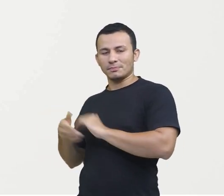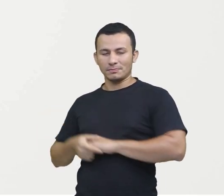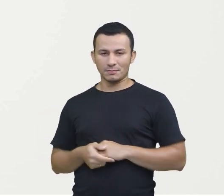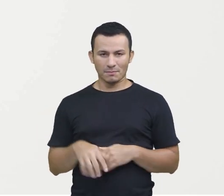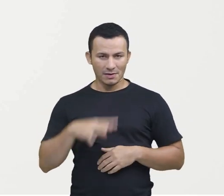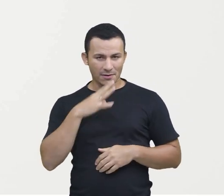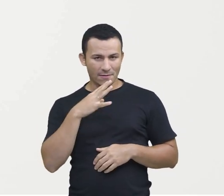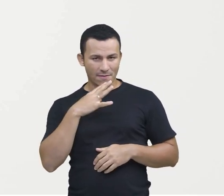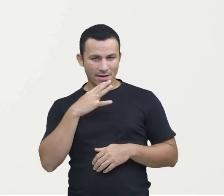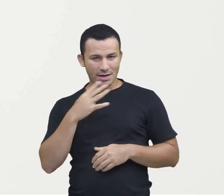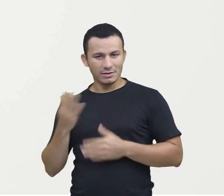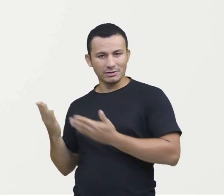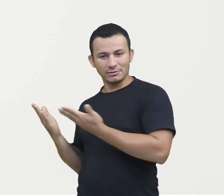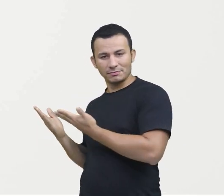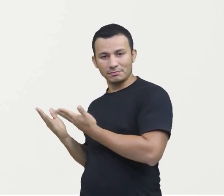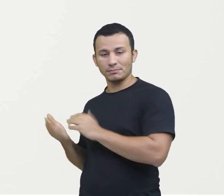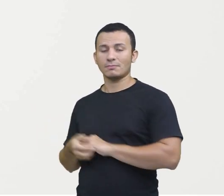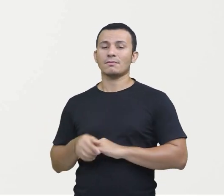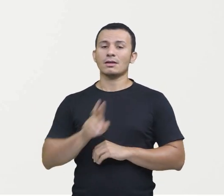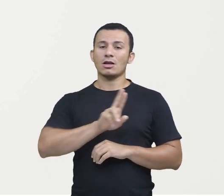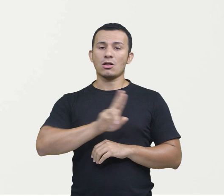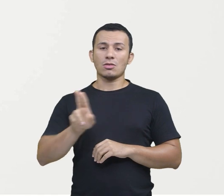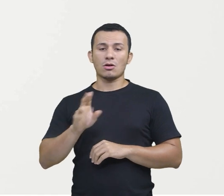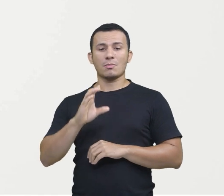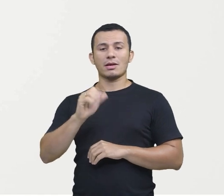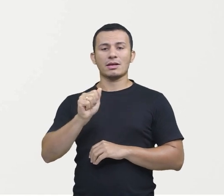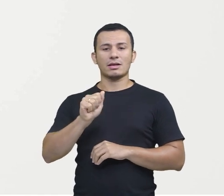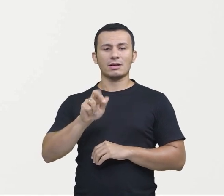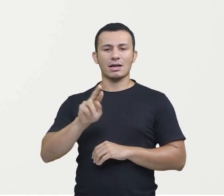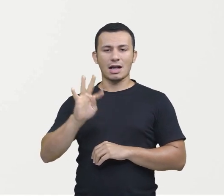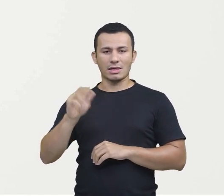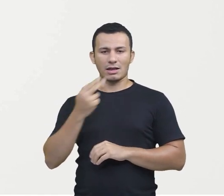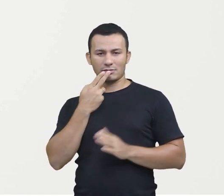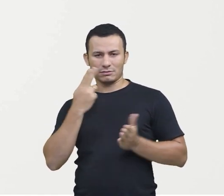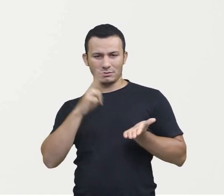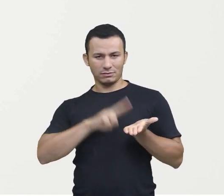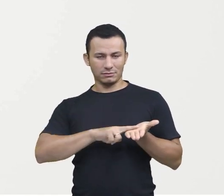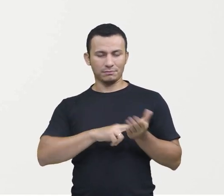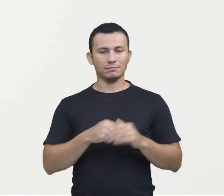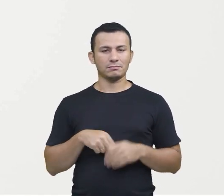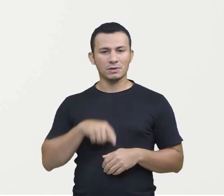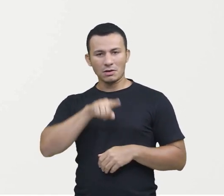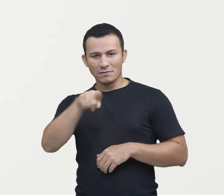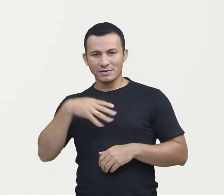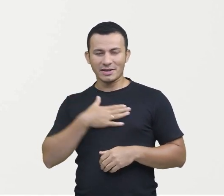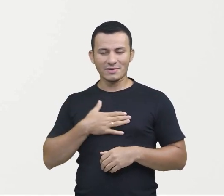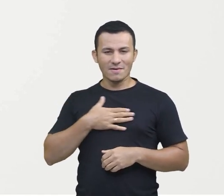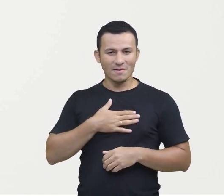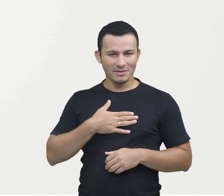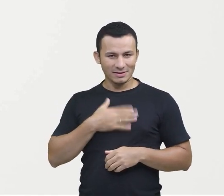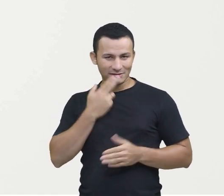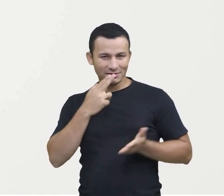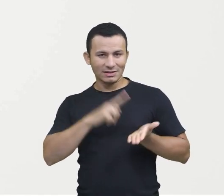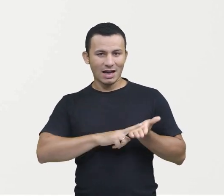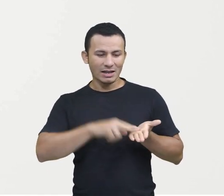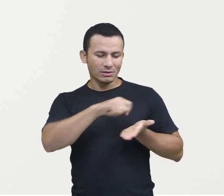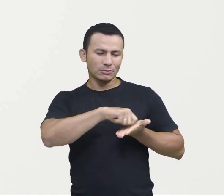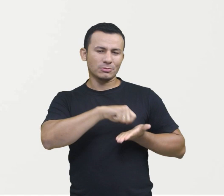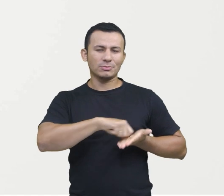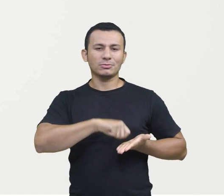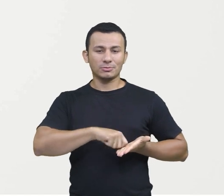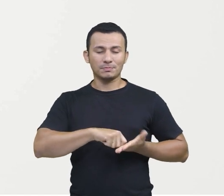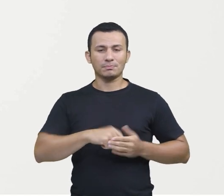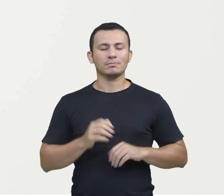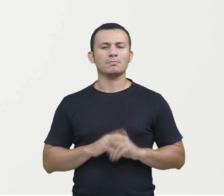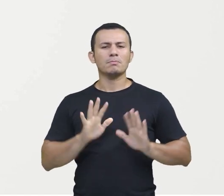Esse gênero se chama carta. Vocês gostam de cartinha? Sim? Vamos ver o que está